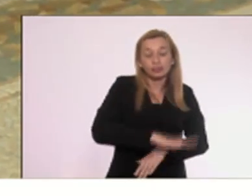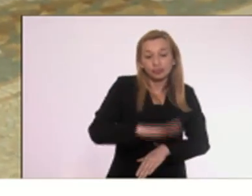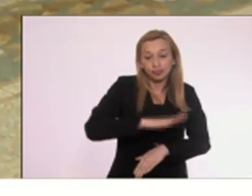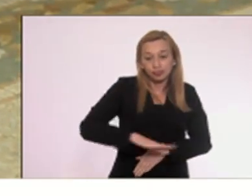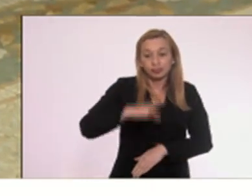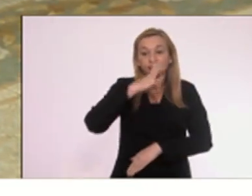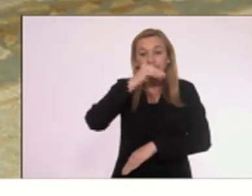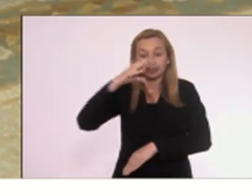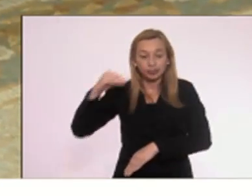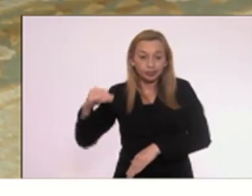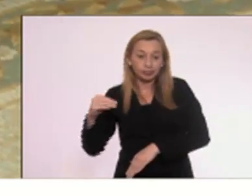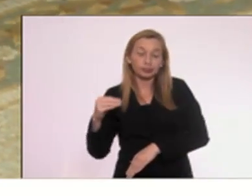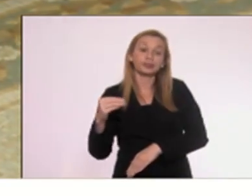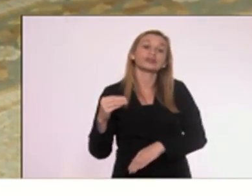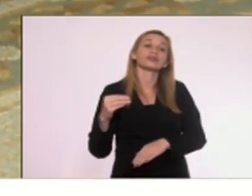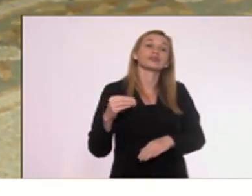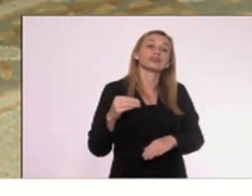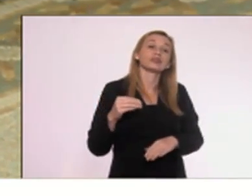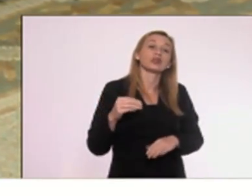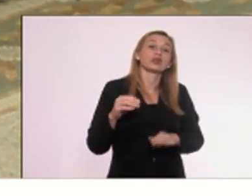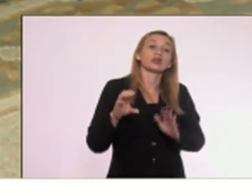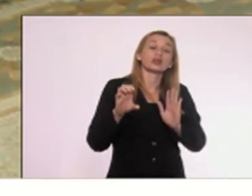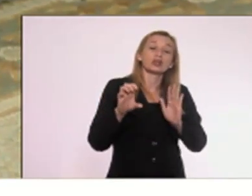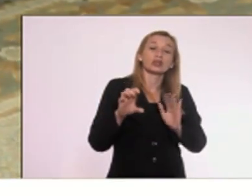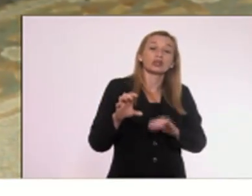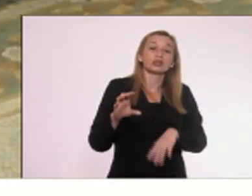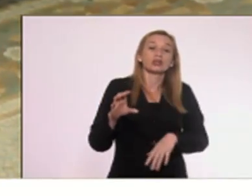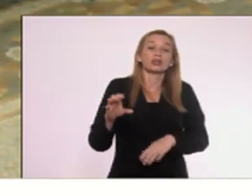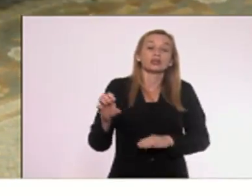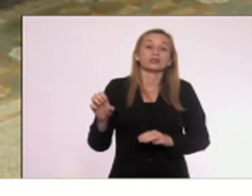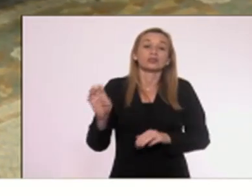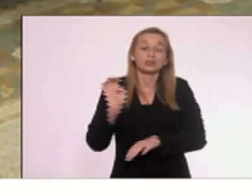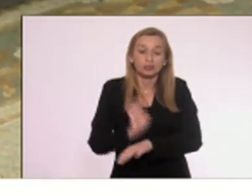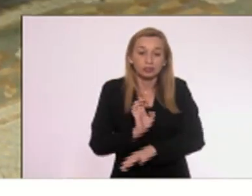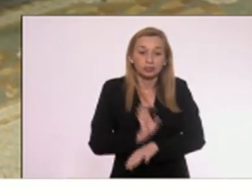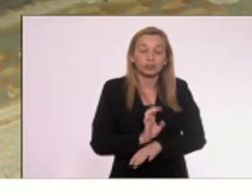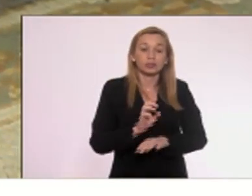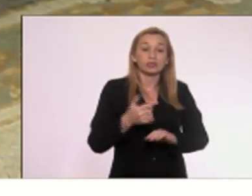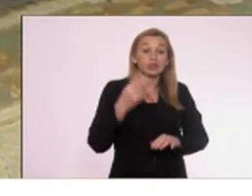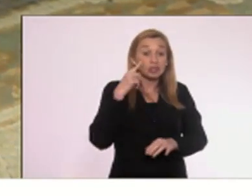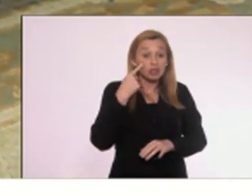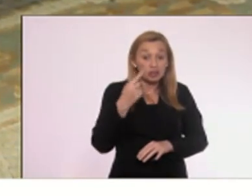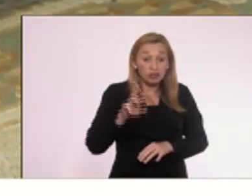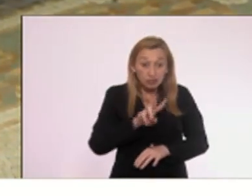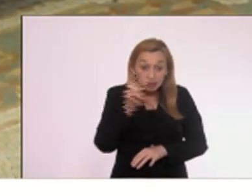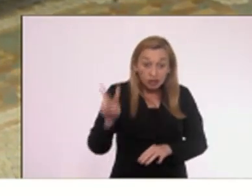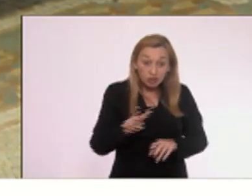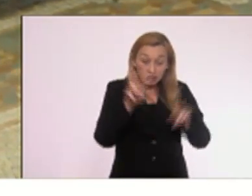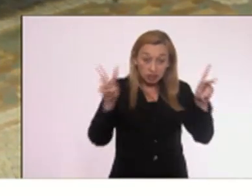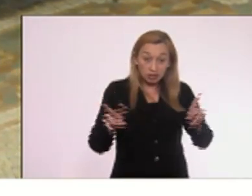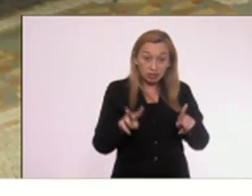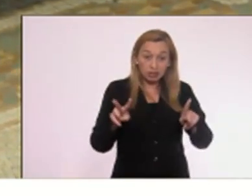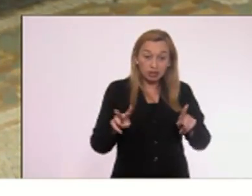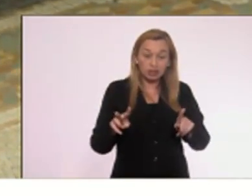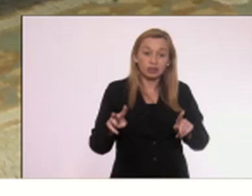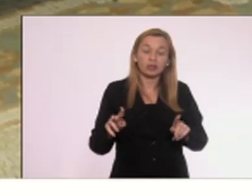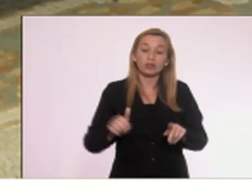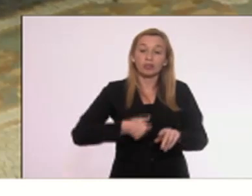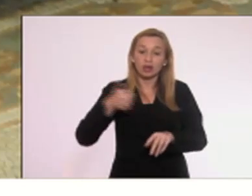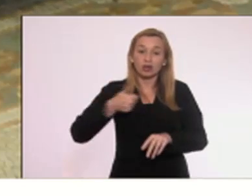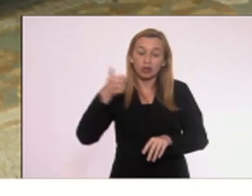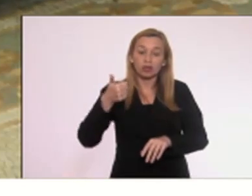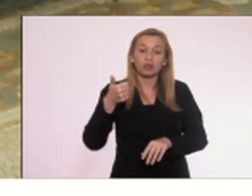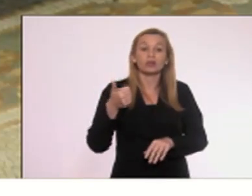a população, porque é um projeto que visa transparência ao orçamento que é destinado à infância e adolescência. Muito